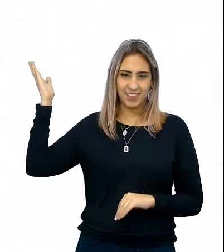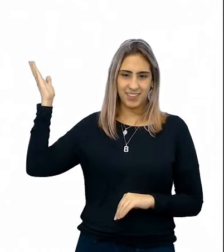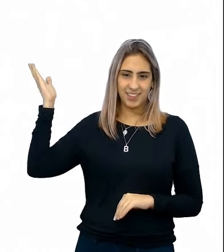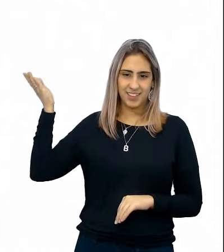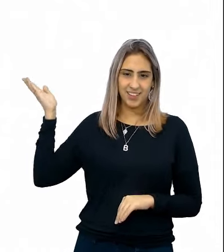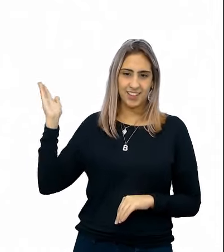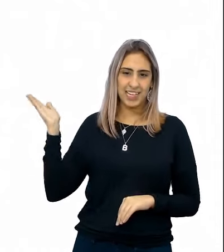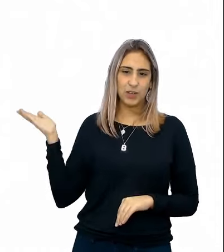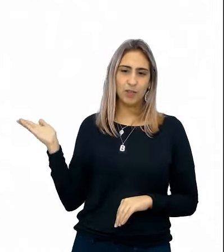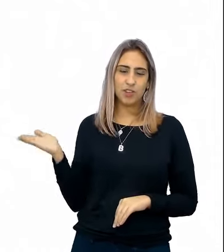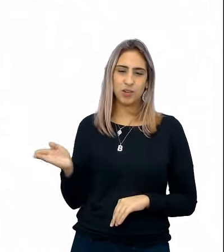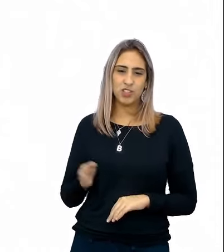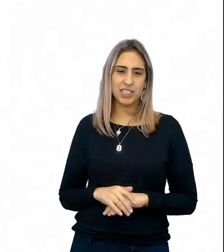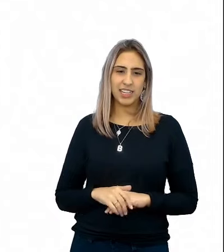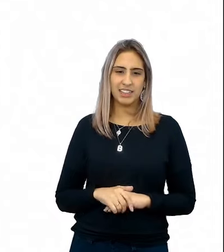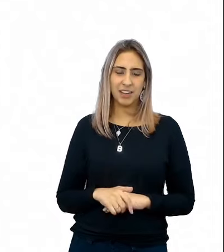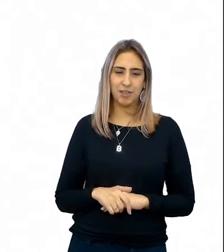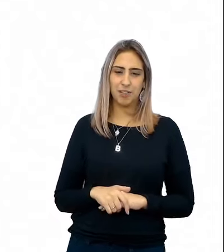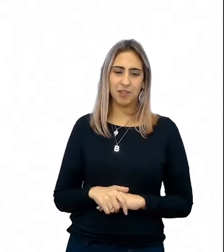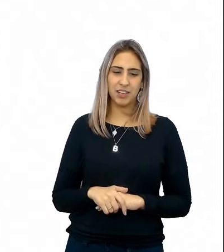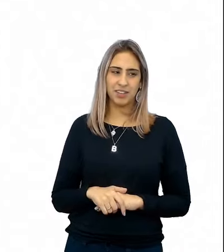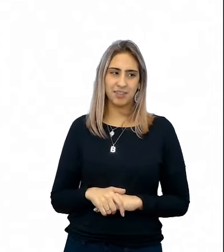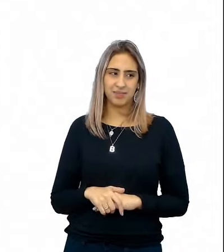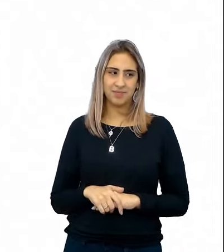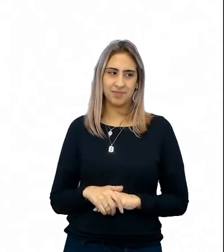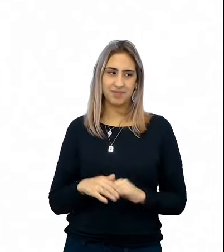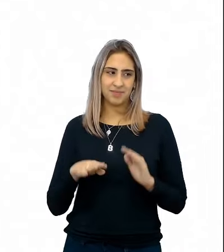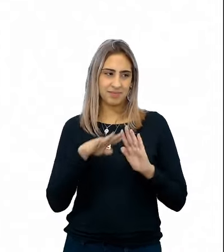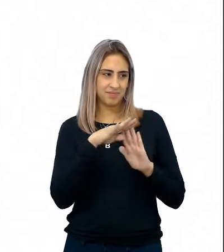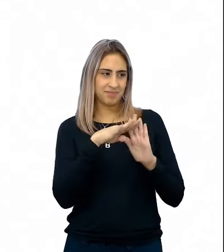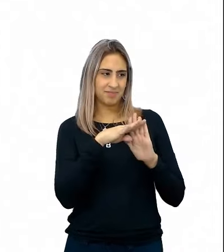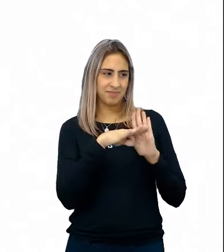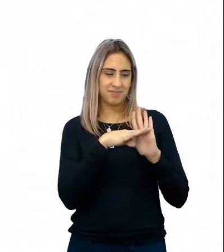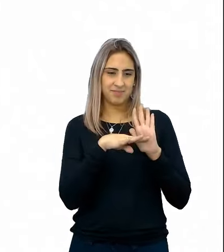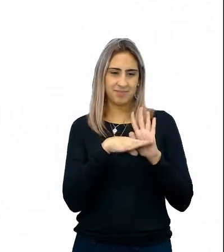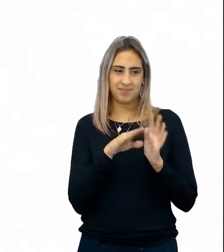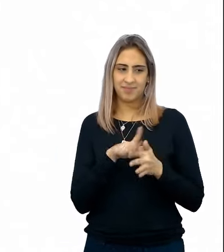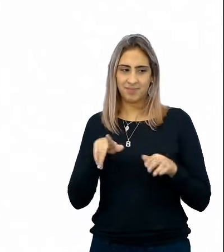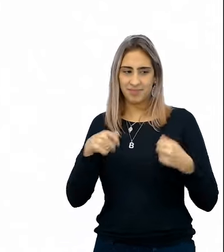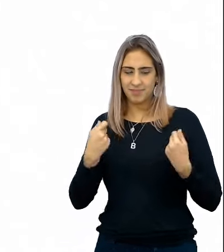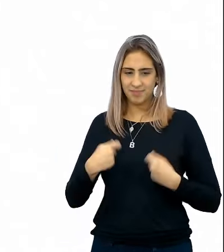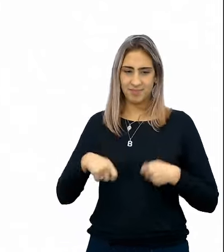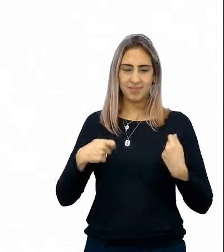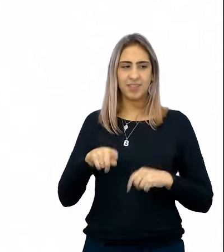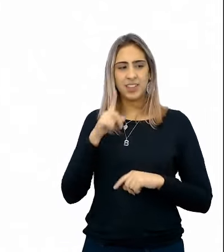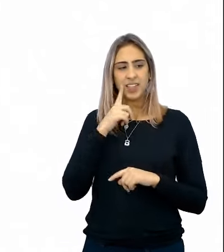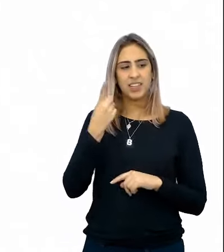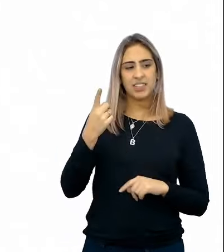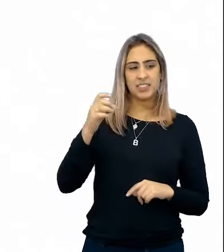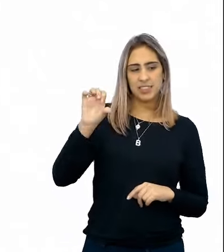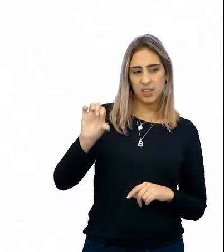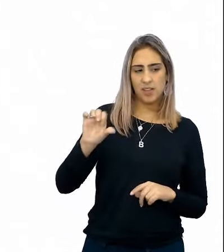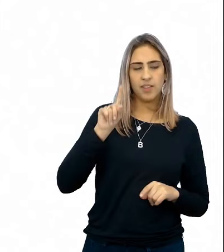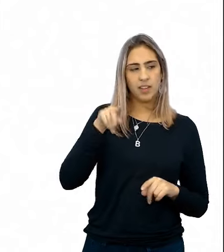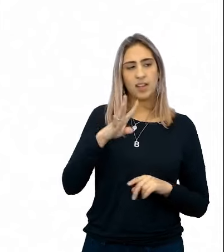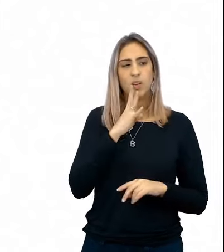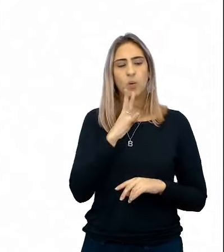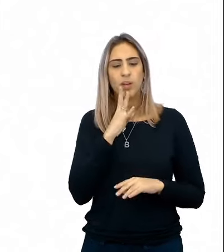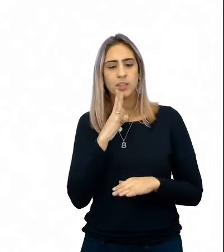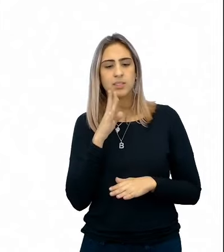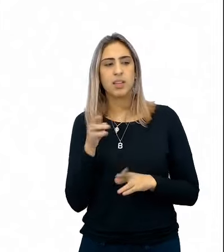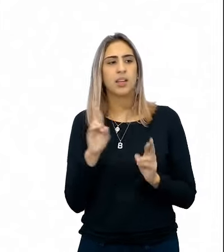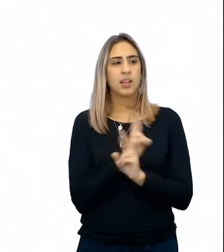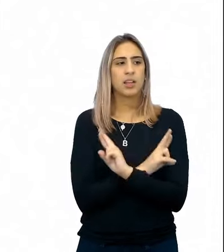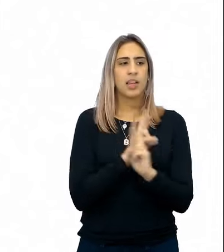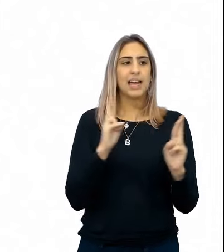dia, dias da semana, meses do ano, utilizando o calendário quando necessário. E a 19 é reconhecer e